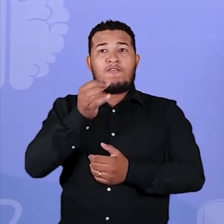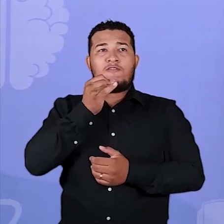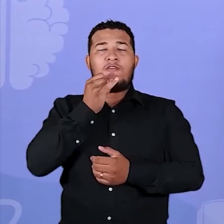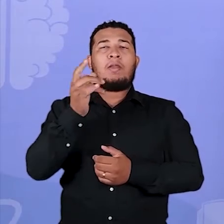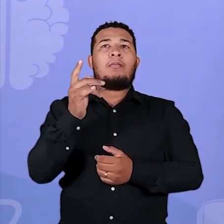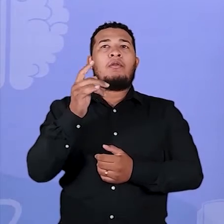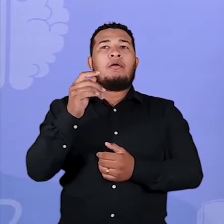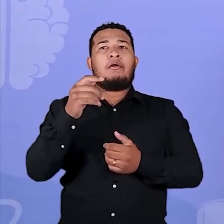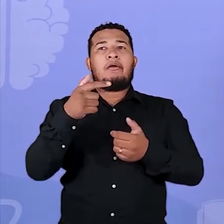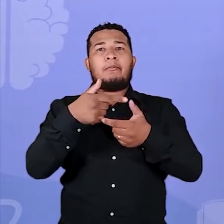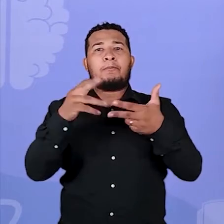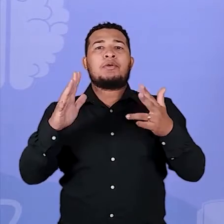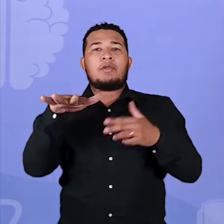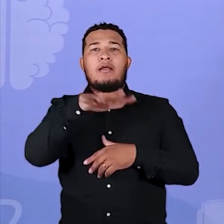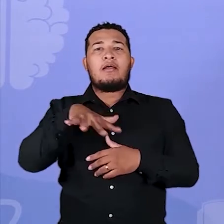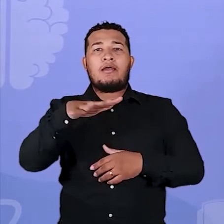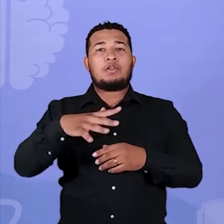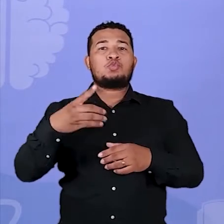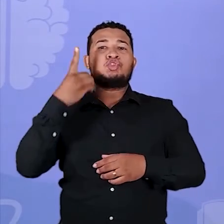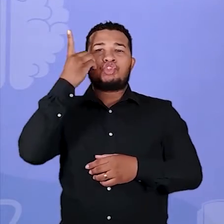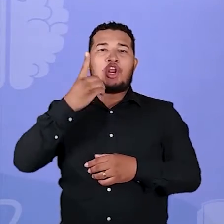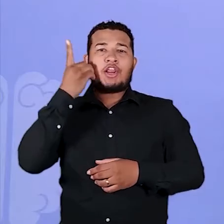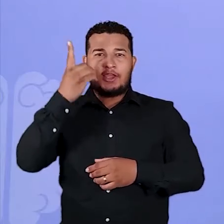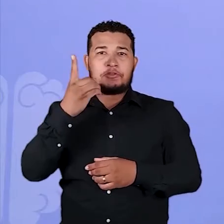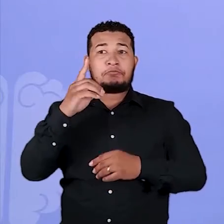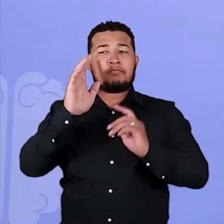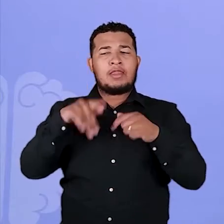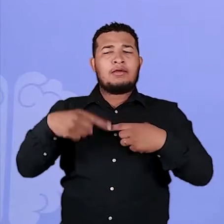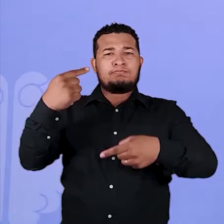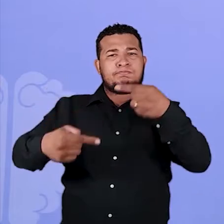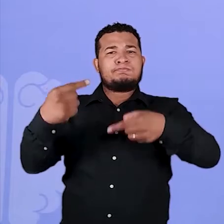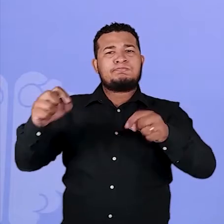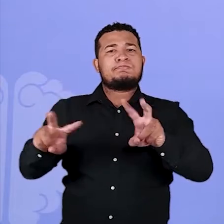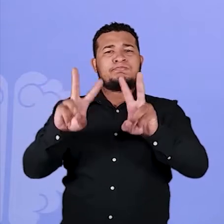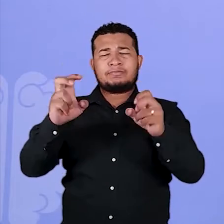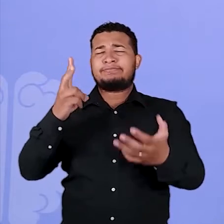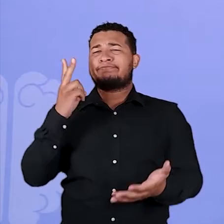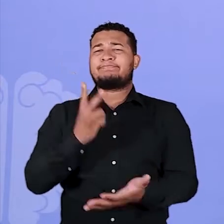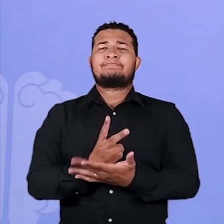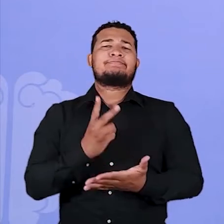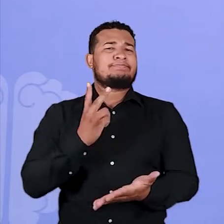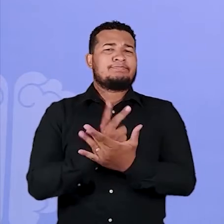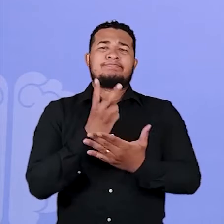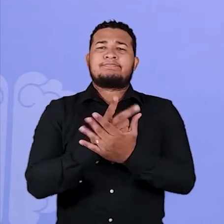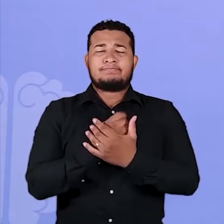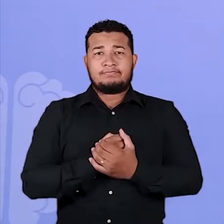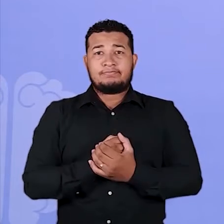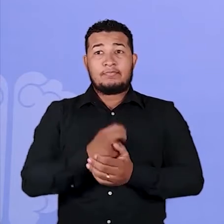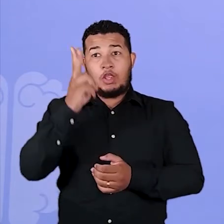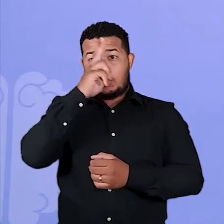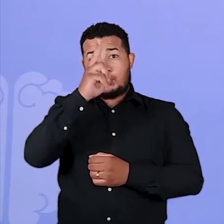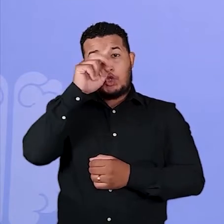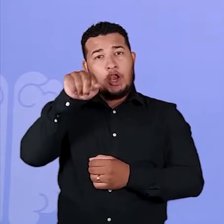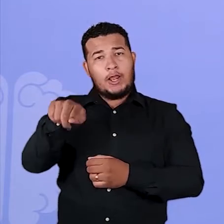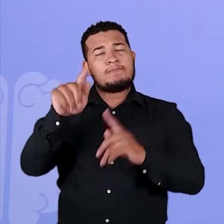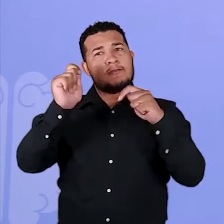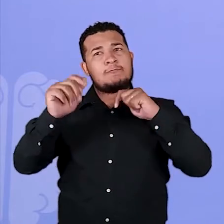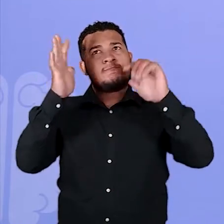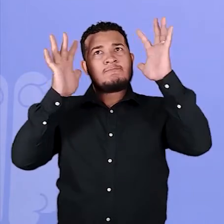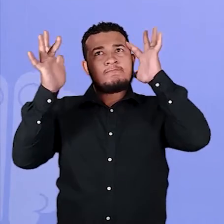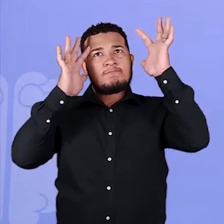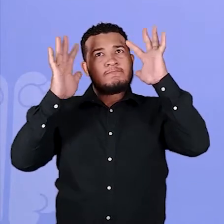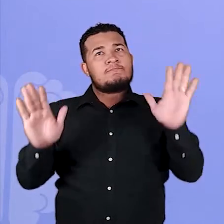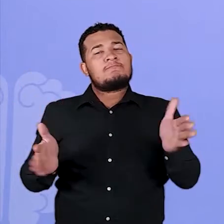ver dentro do direito, por exemplo, se discute esse tipo de dilema o tempo inteiro. E essa história faz a